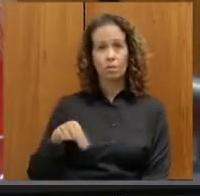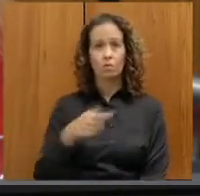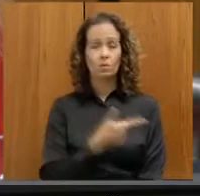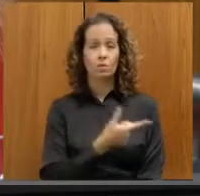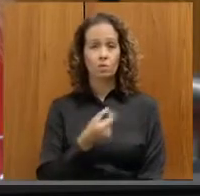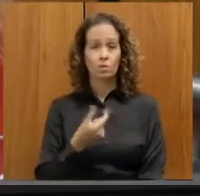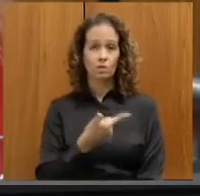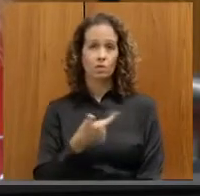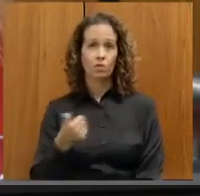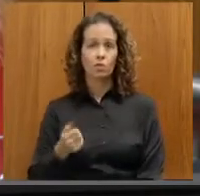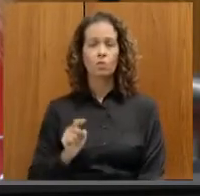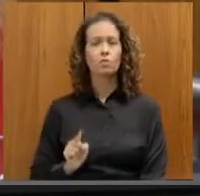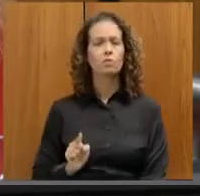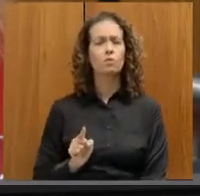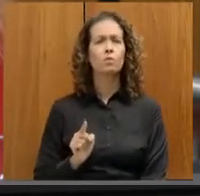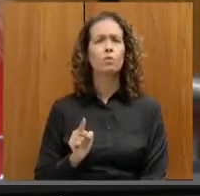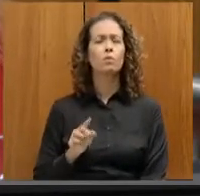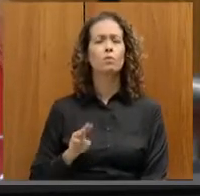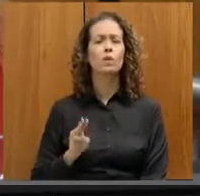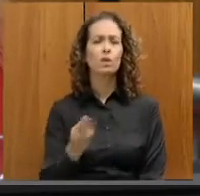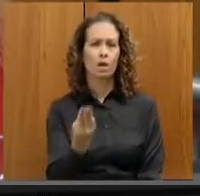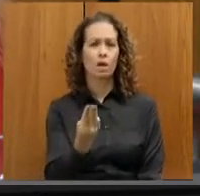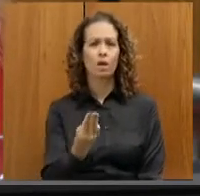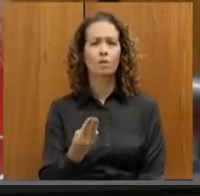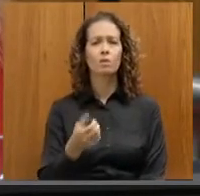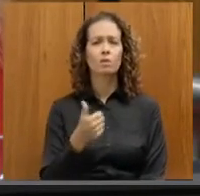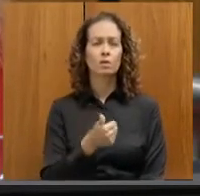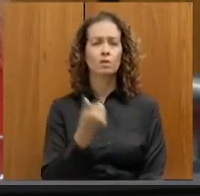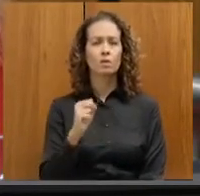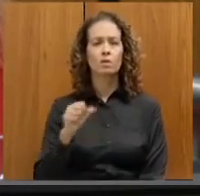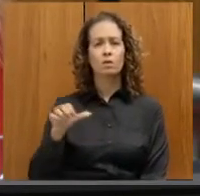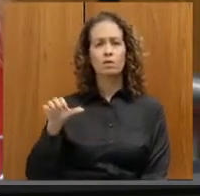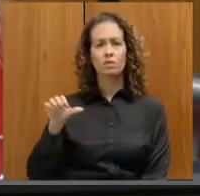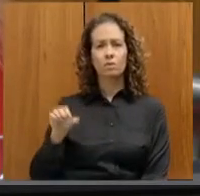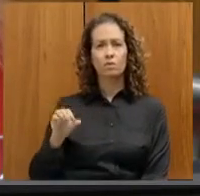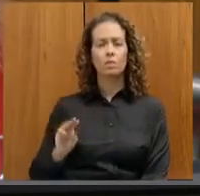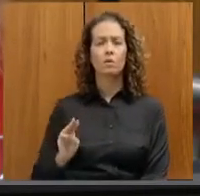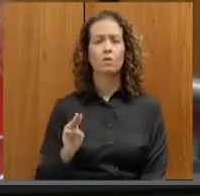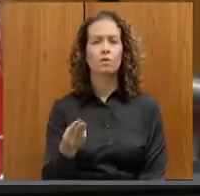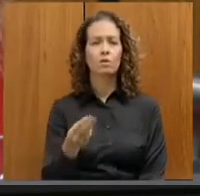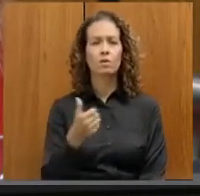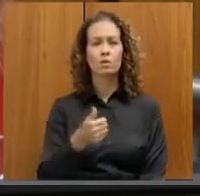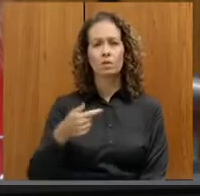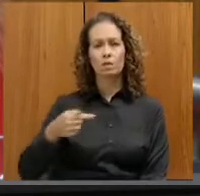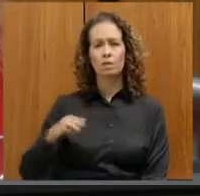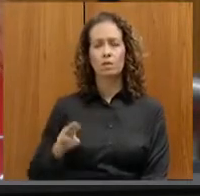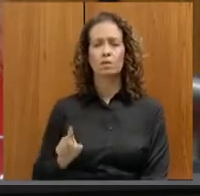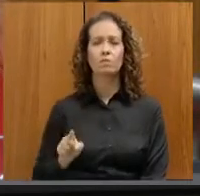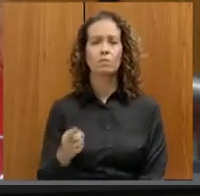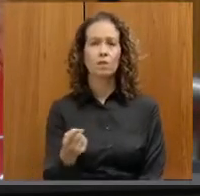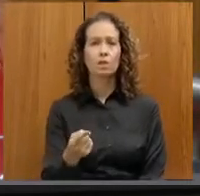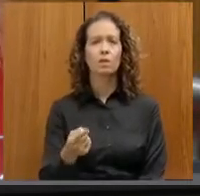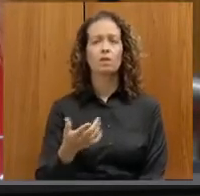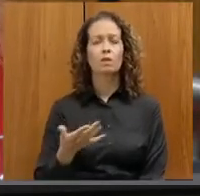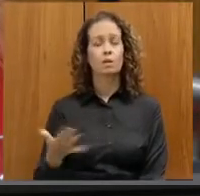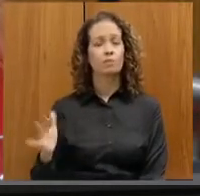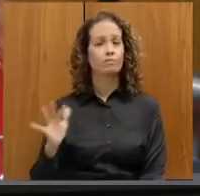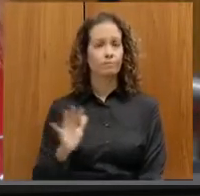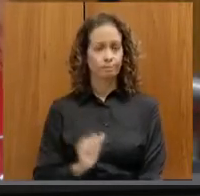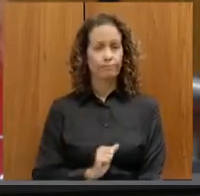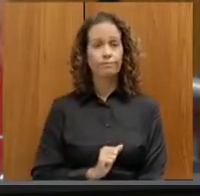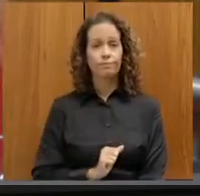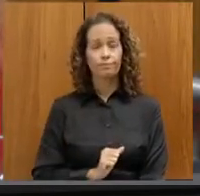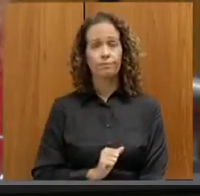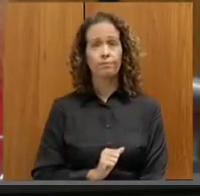2021 1 milhão 889 milhões 736 1748 reais e 12